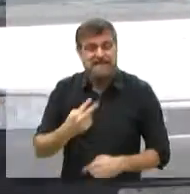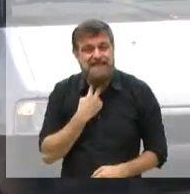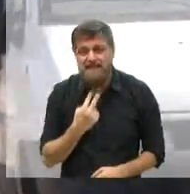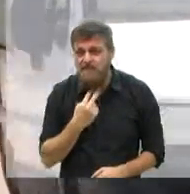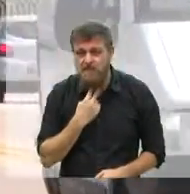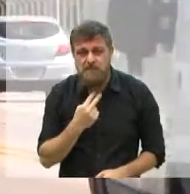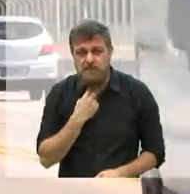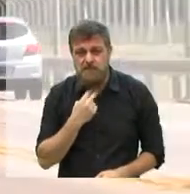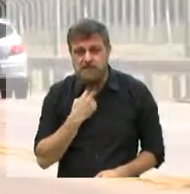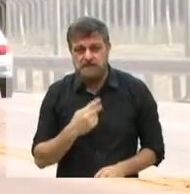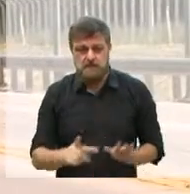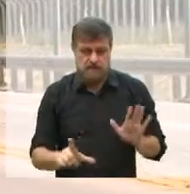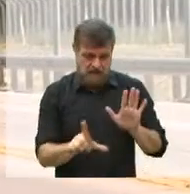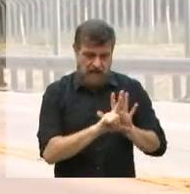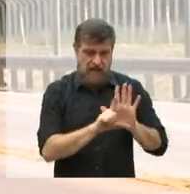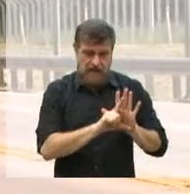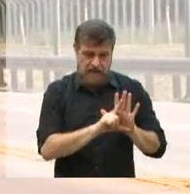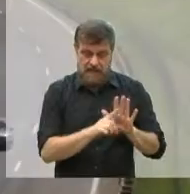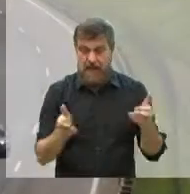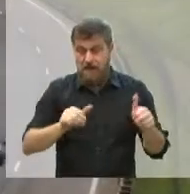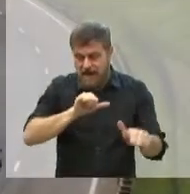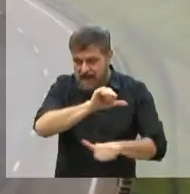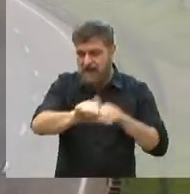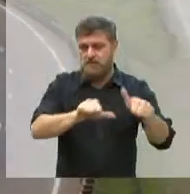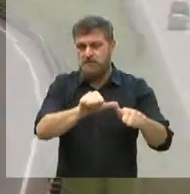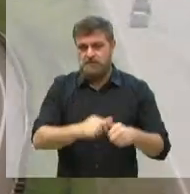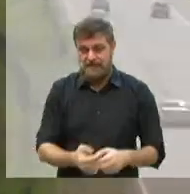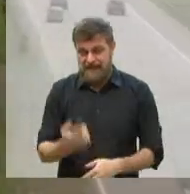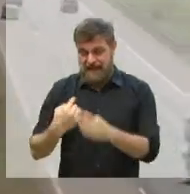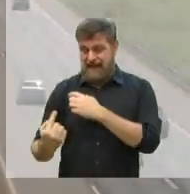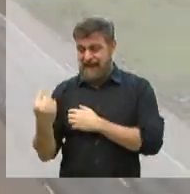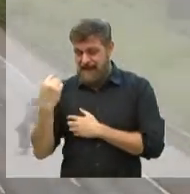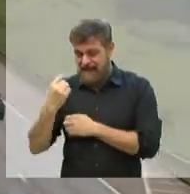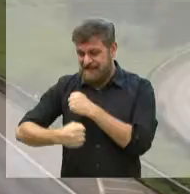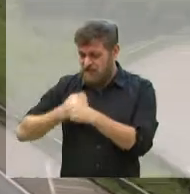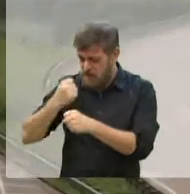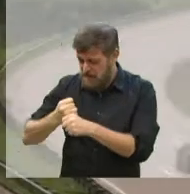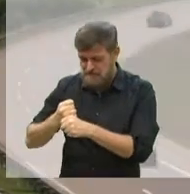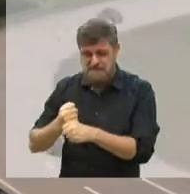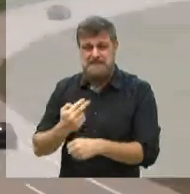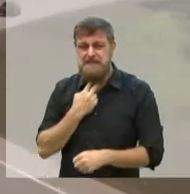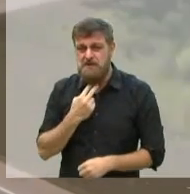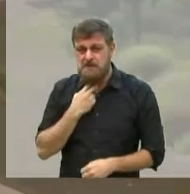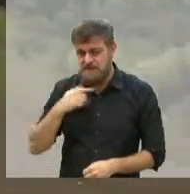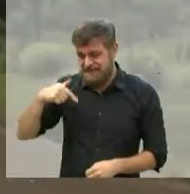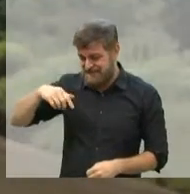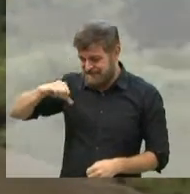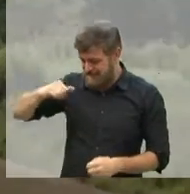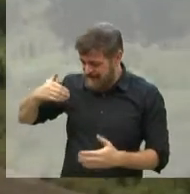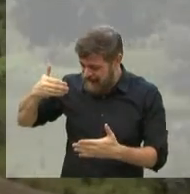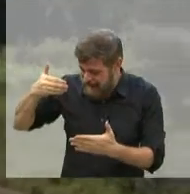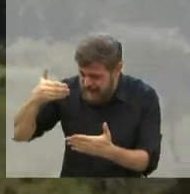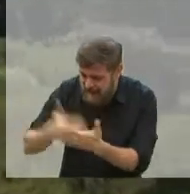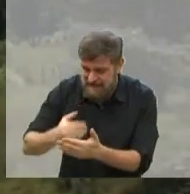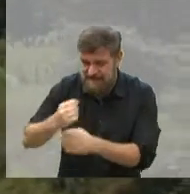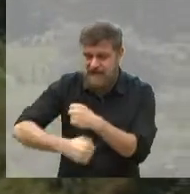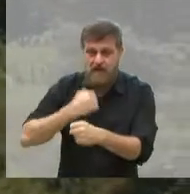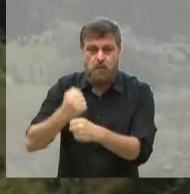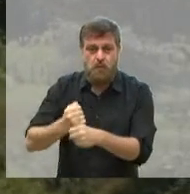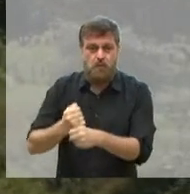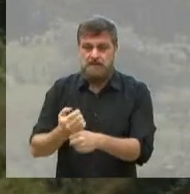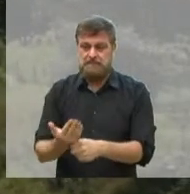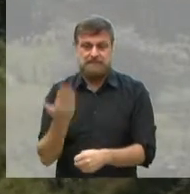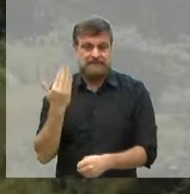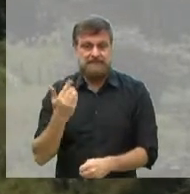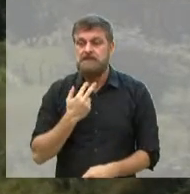não permitia, na verdade, agora eu posso corrigir isso. A lei não permitia até o ano passado. De 79 até o ano passado,